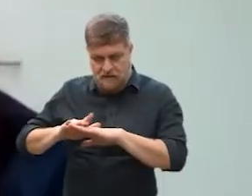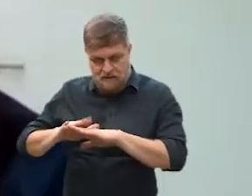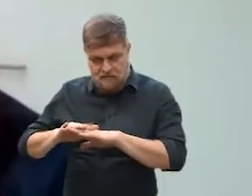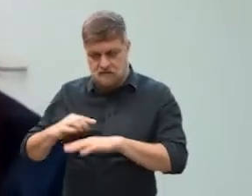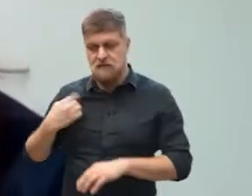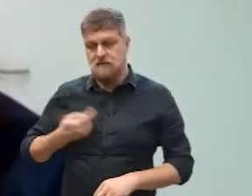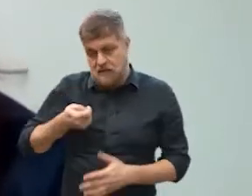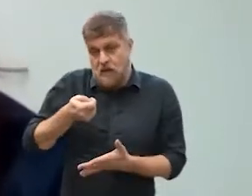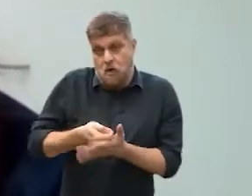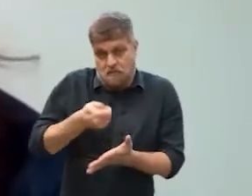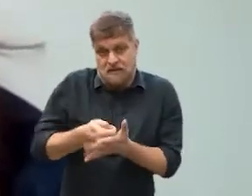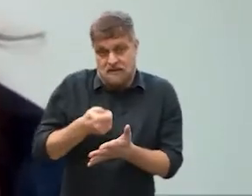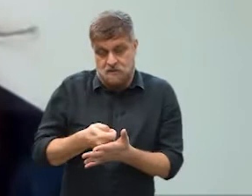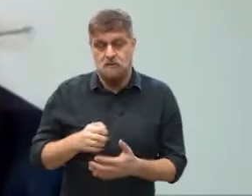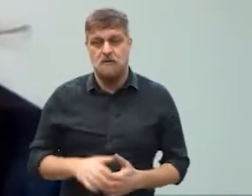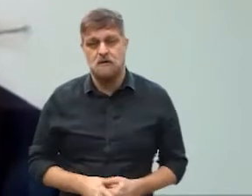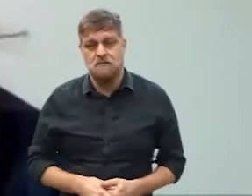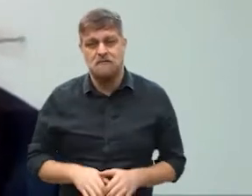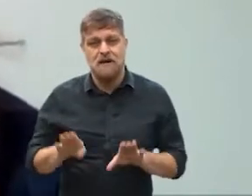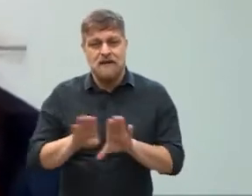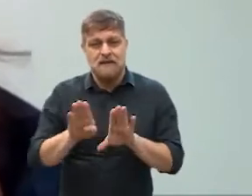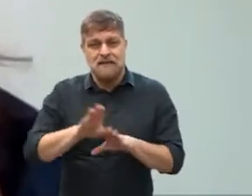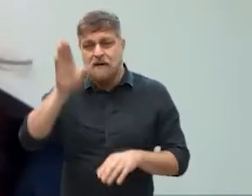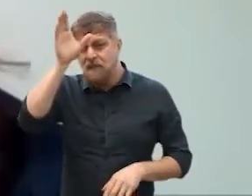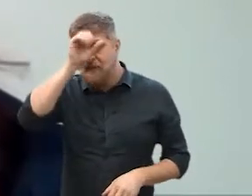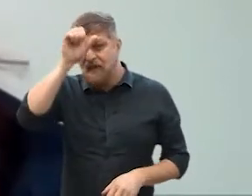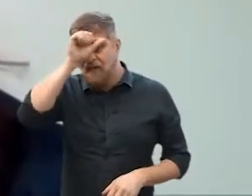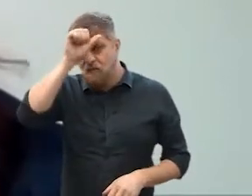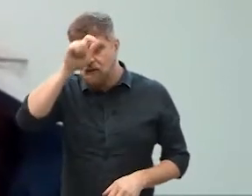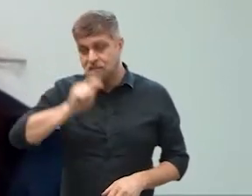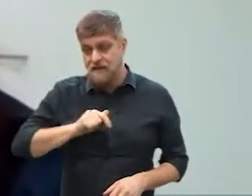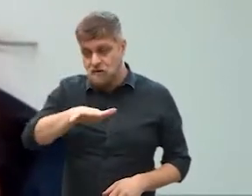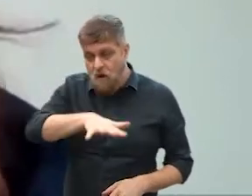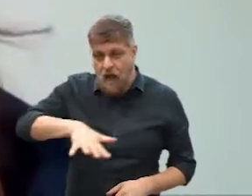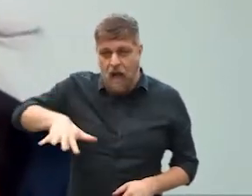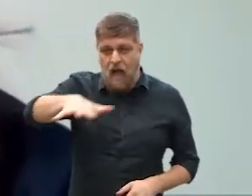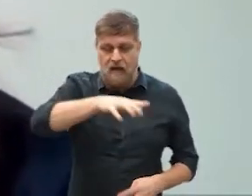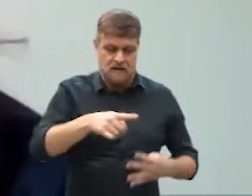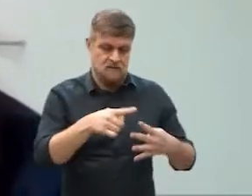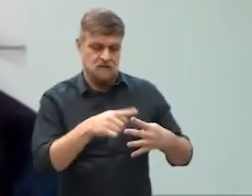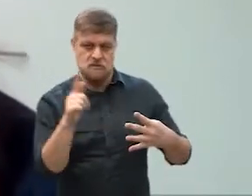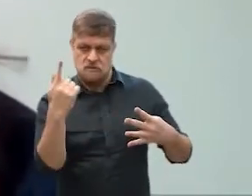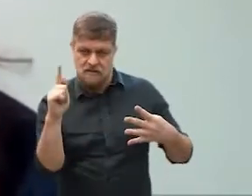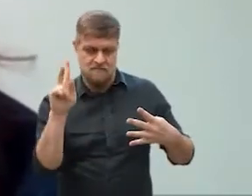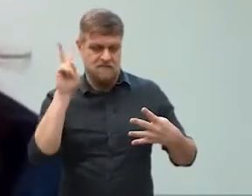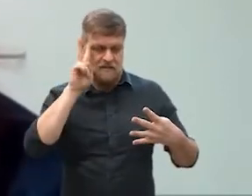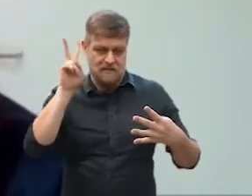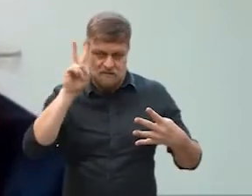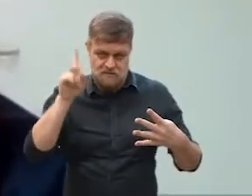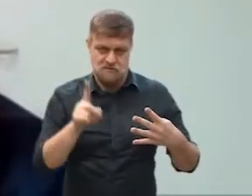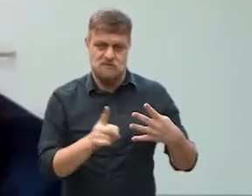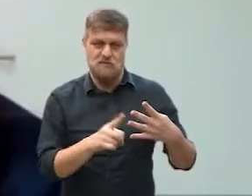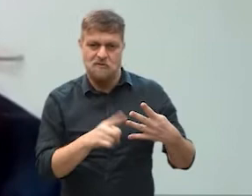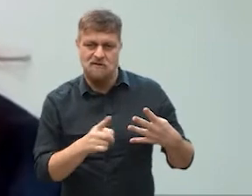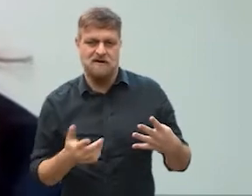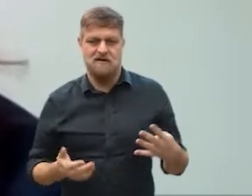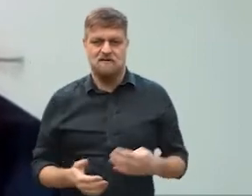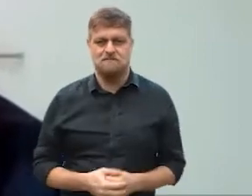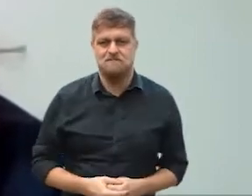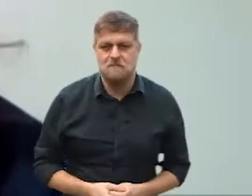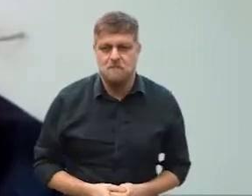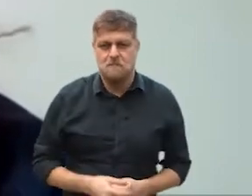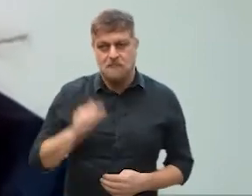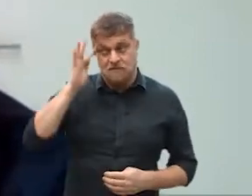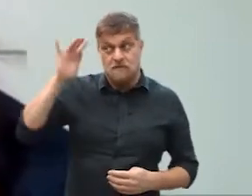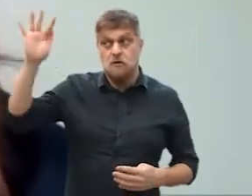que é obrigatório nos 3 anos, e também aprendo nas 4 áreas do conhecimento, né? Eu aprendo geografia, história, de uma forma mais conjunta,